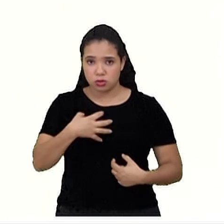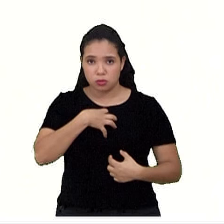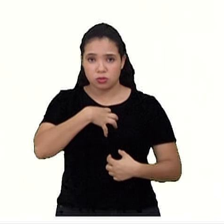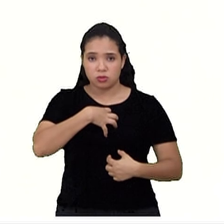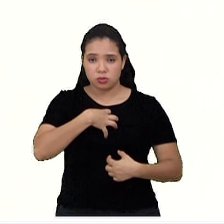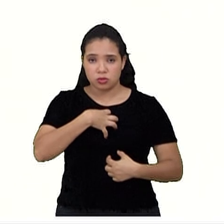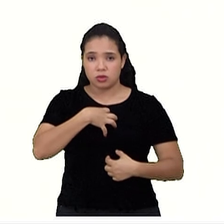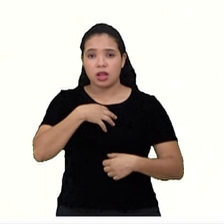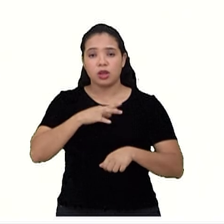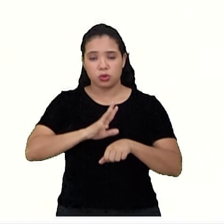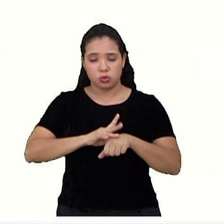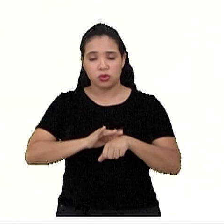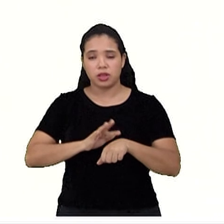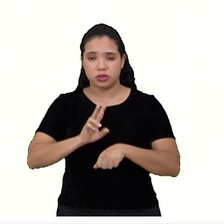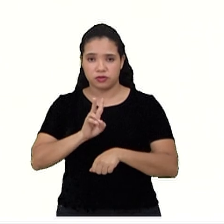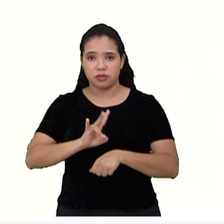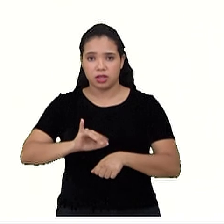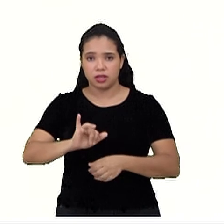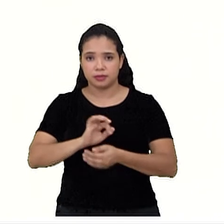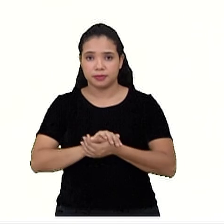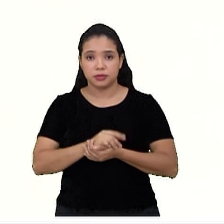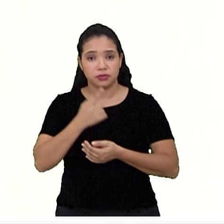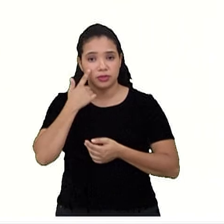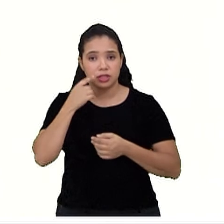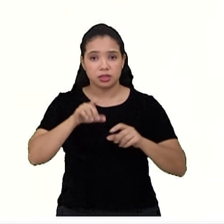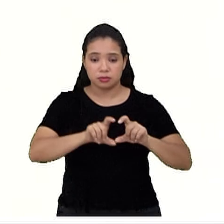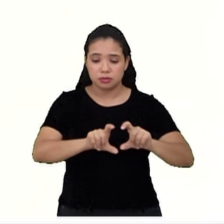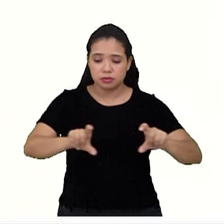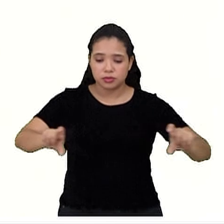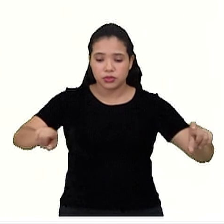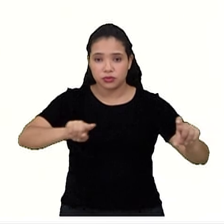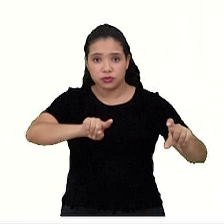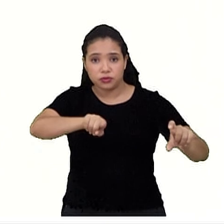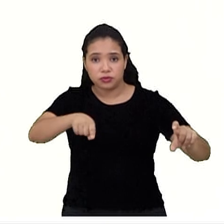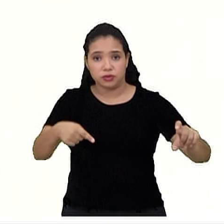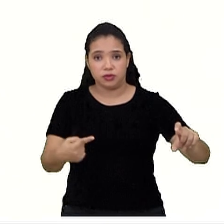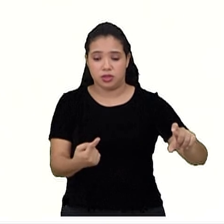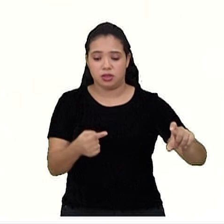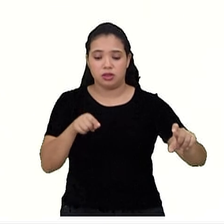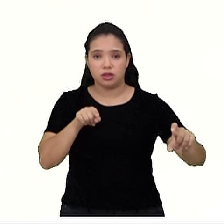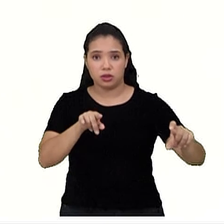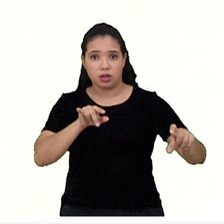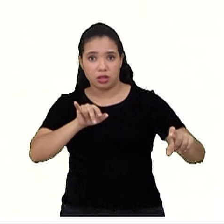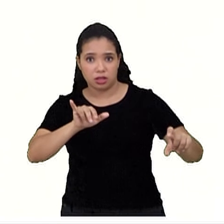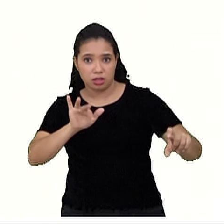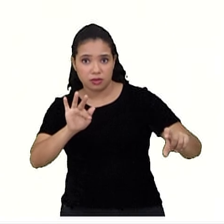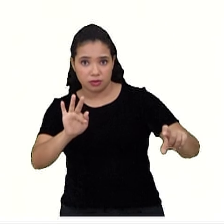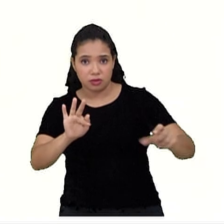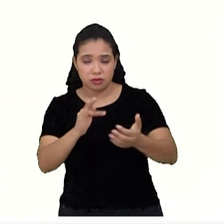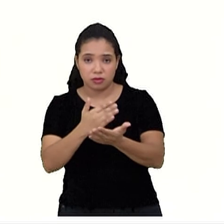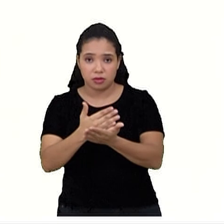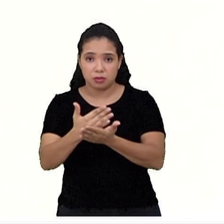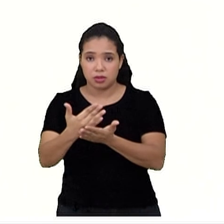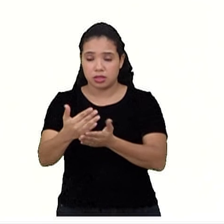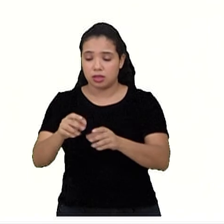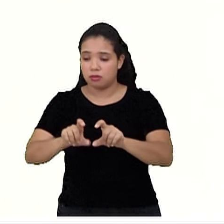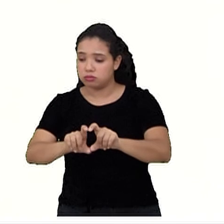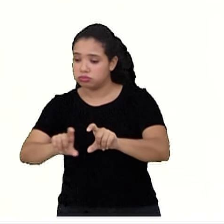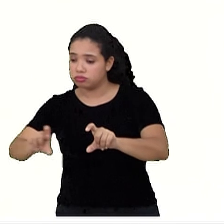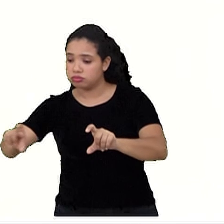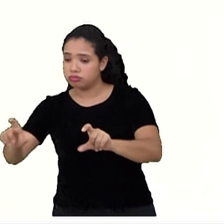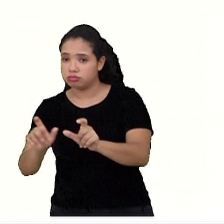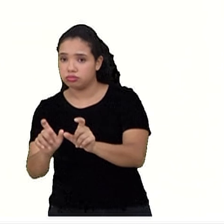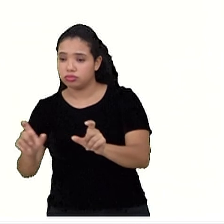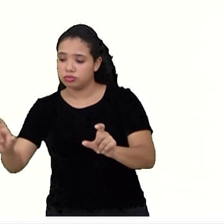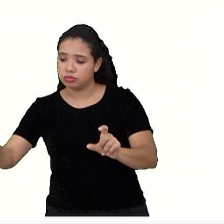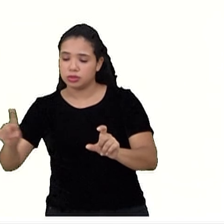doente. Olha uma observação aí, a vírgula existirá apenas quando if iniciar o período. If